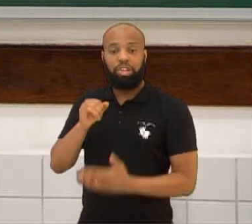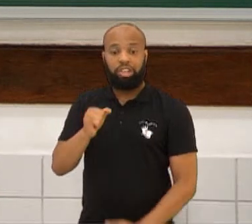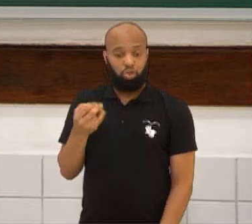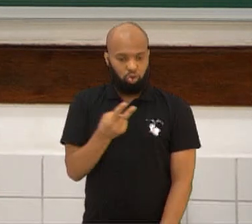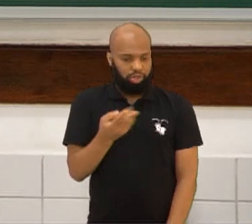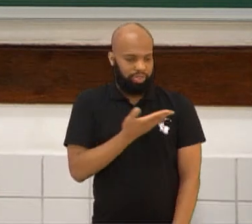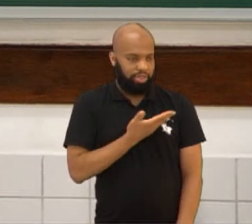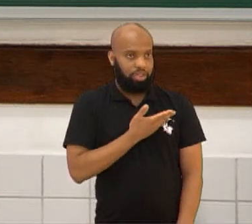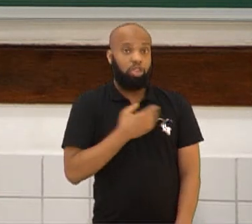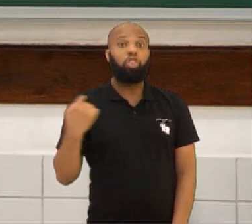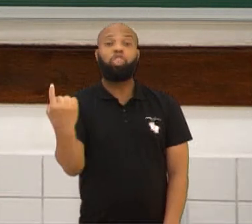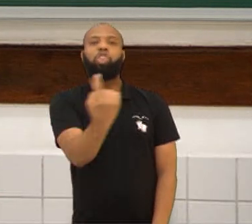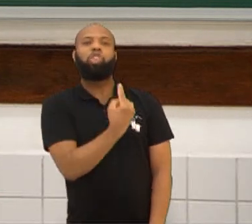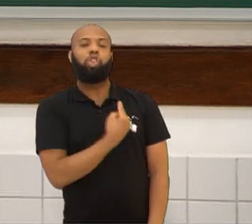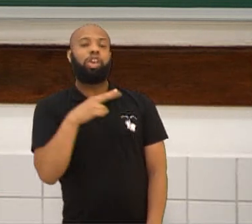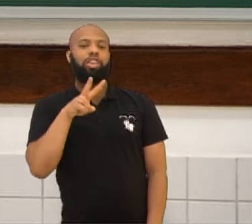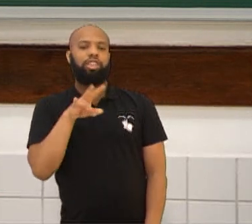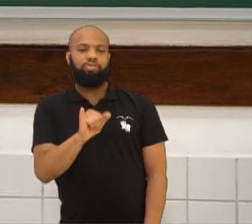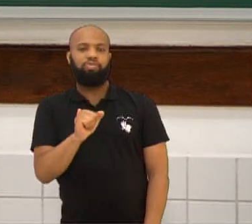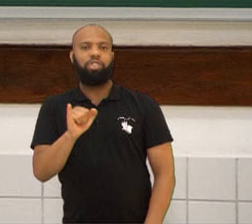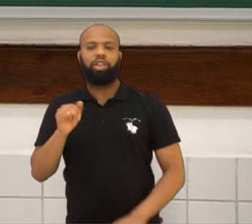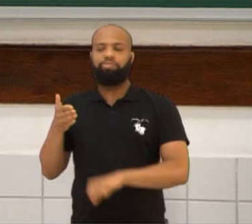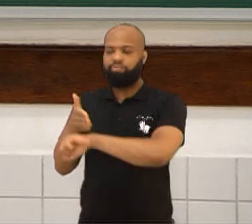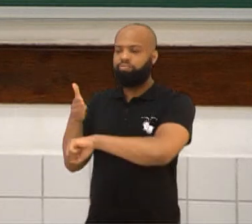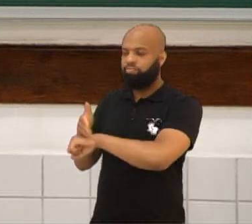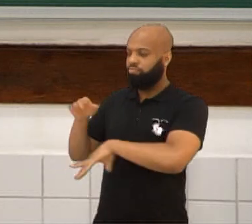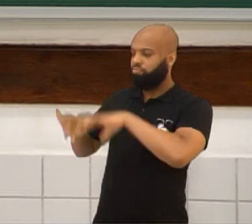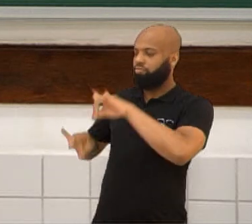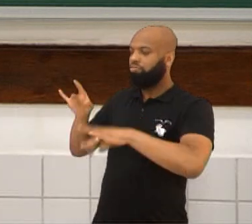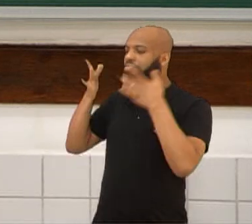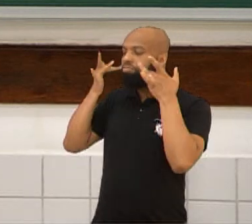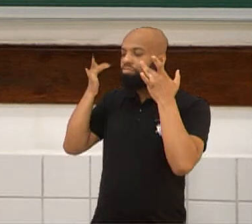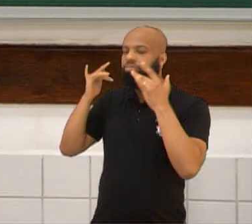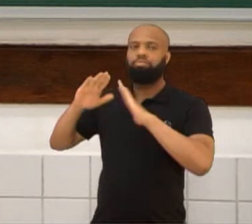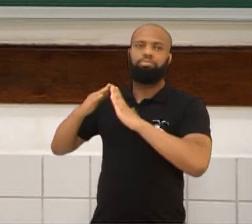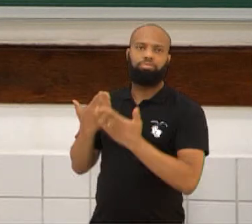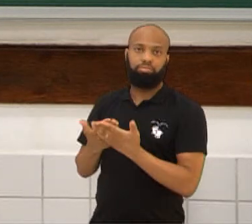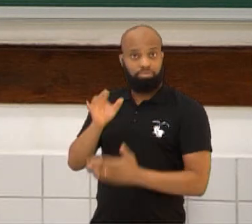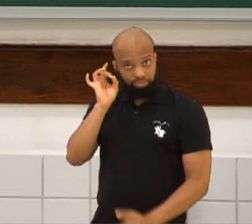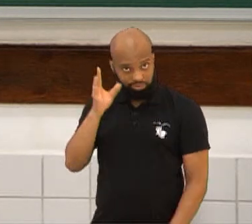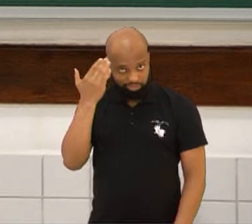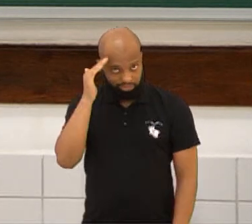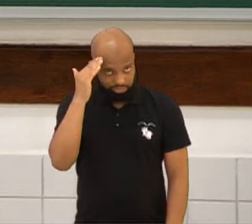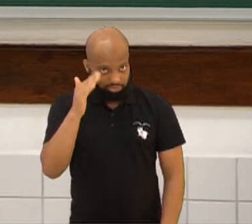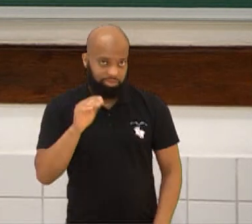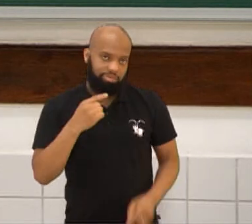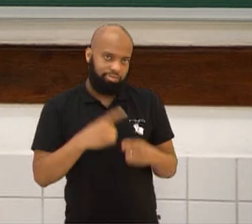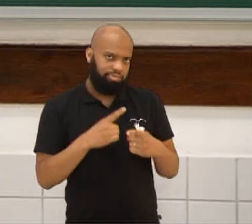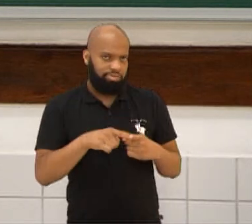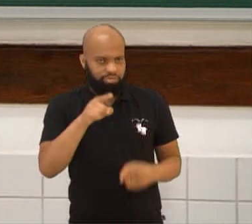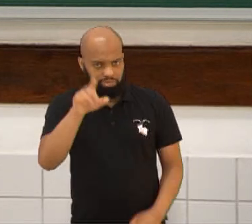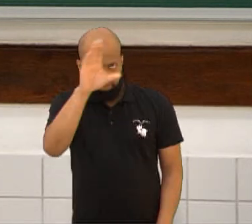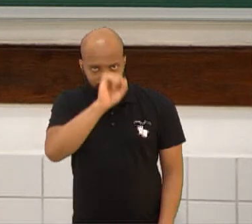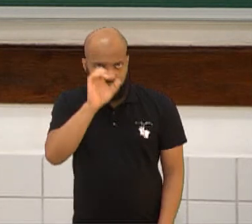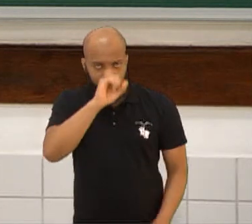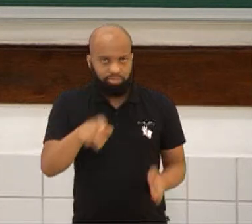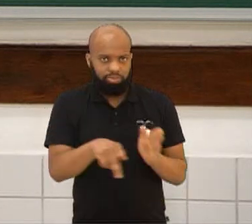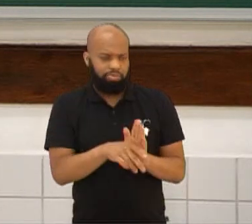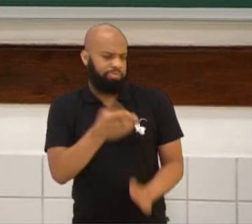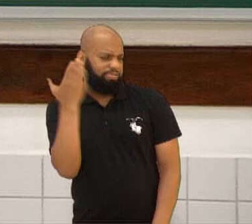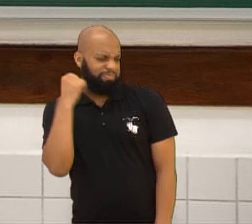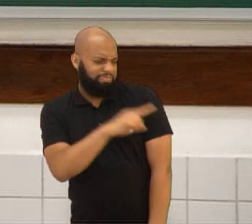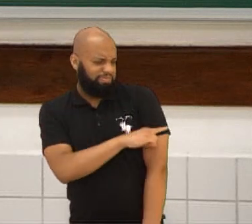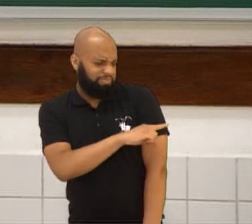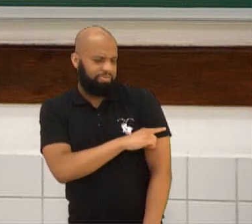o Haroldo, seria nós vamos fazer parte da peça da escola. Até aí tá fácil, né? Isso aqui você aprendeu lá na primeira série a